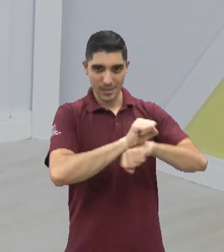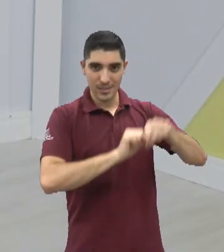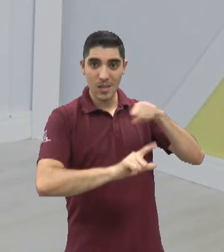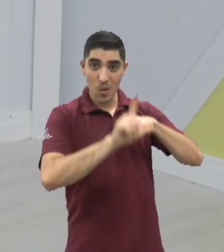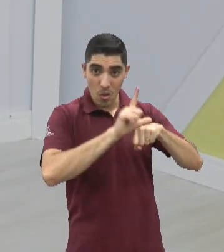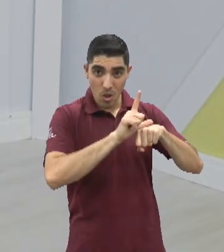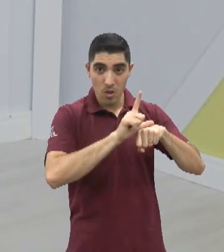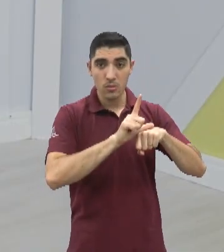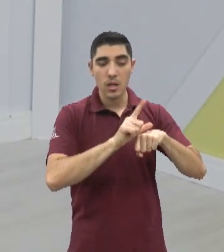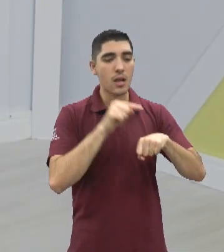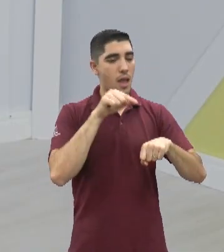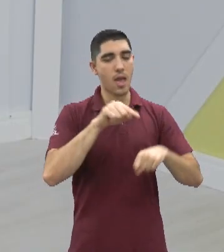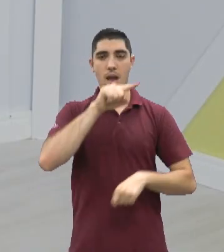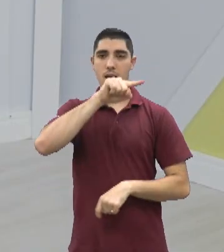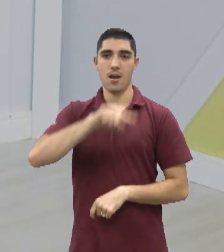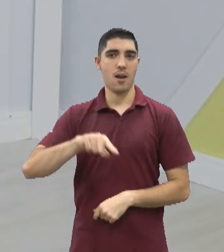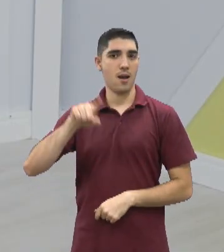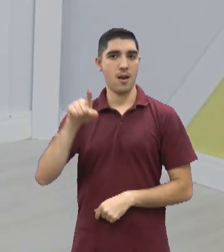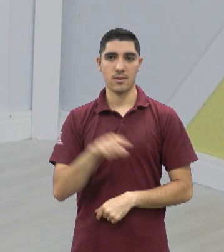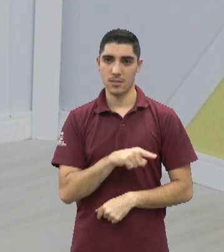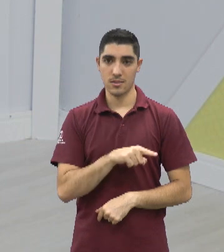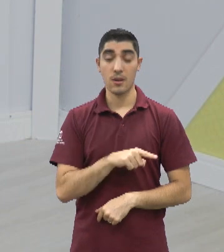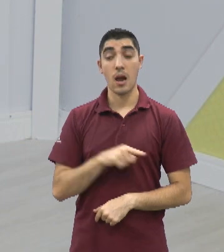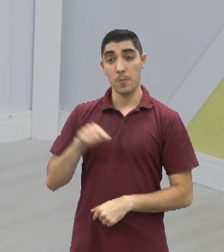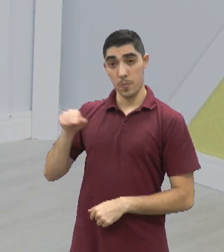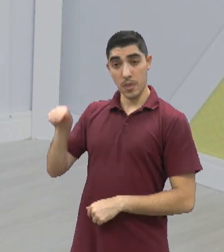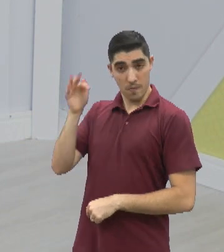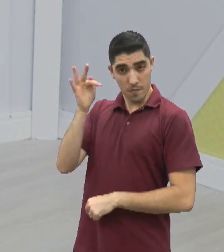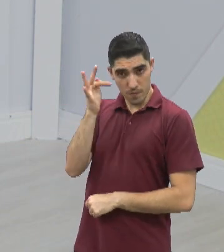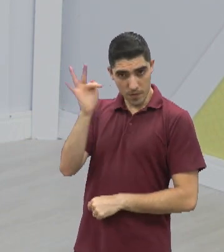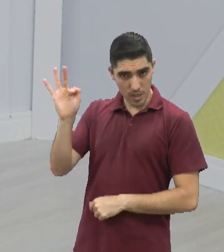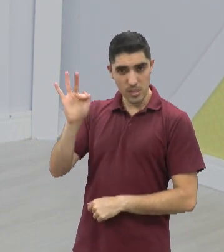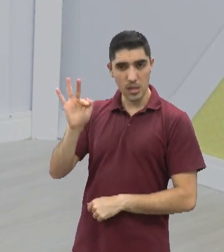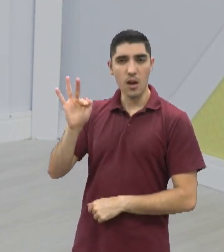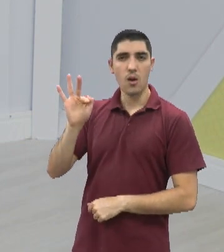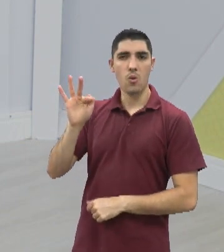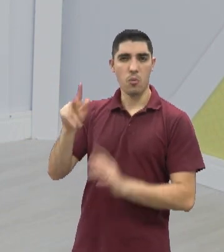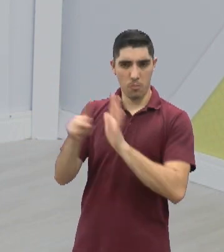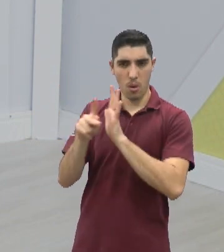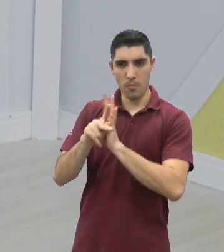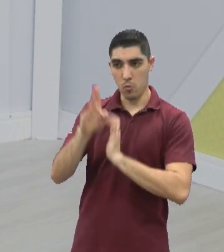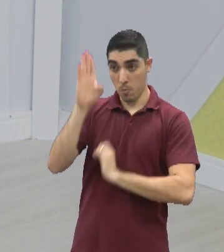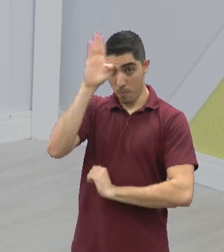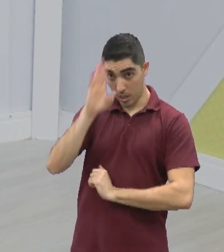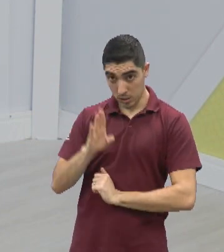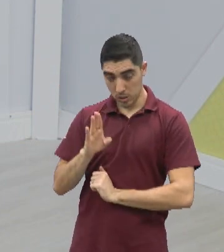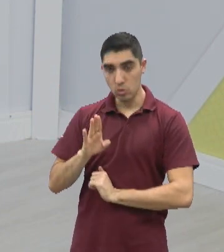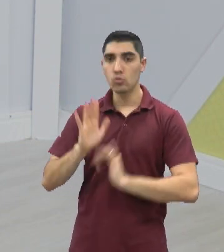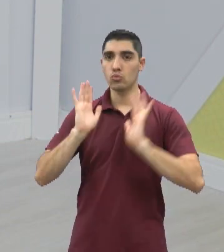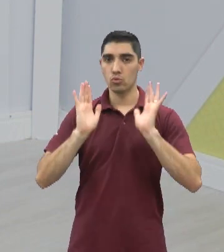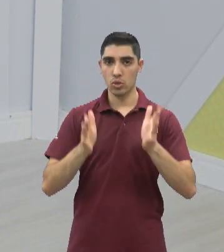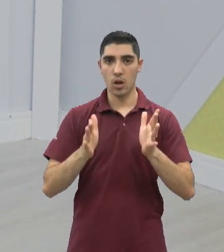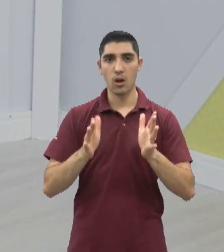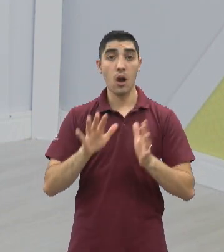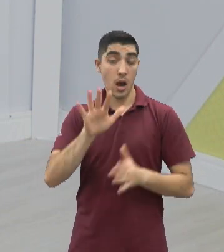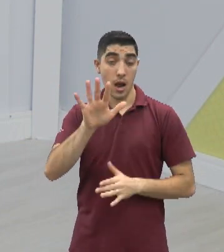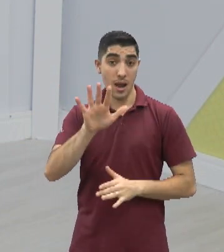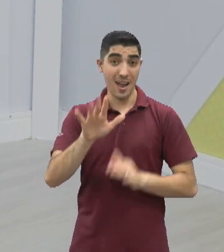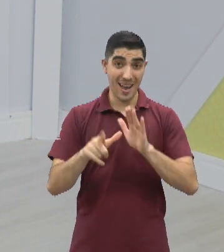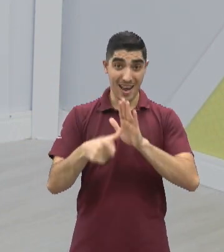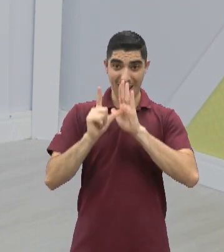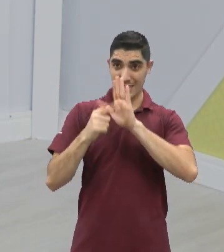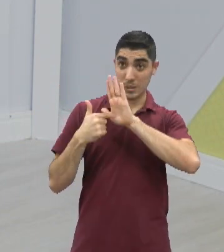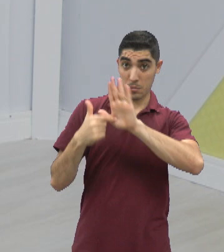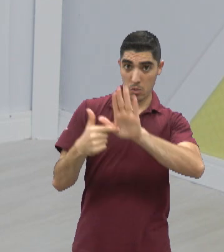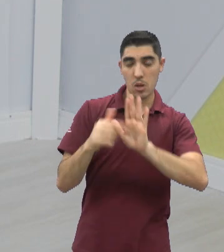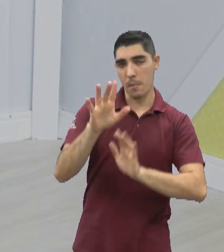jogo foi cancelado porque a federação, a Liga Nacional de Futsal se manifestou. Matheus, antes de colocar aqui os confrontos das quartas de